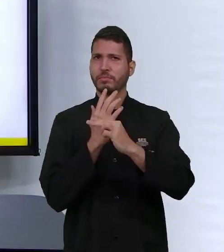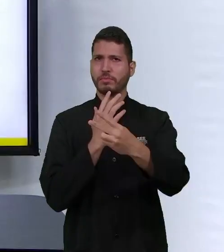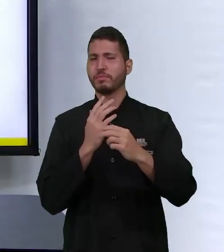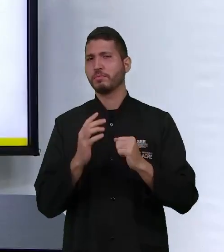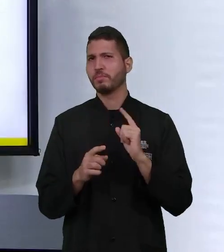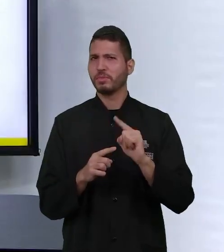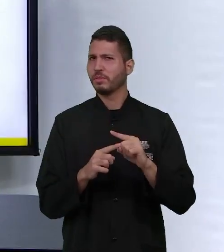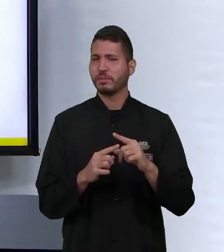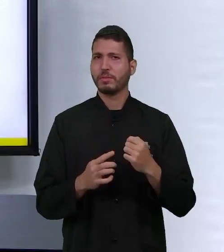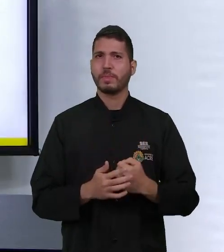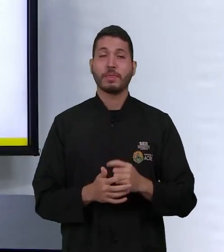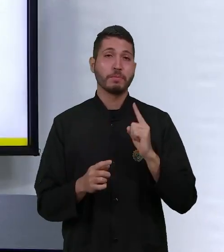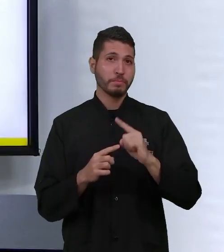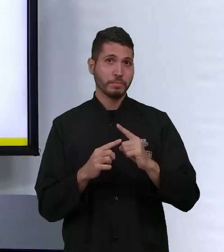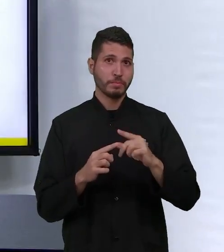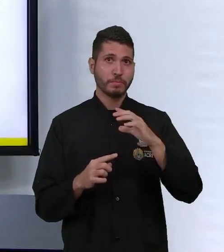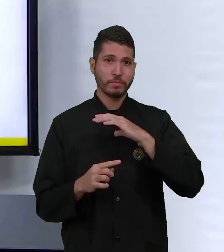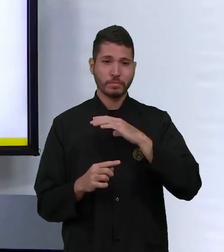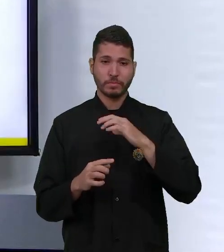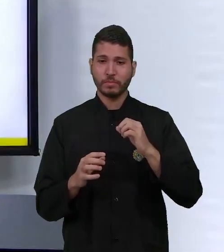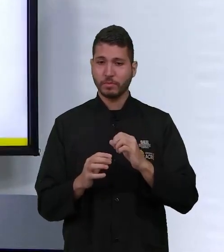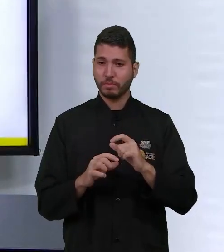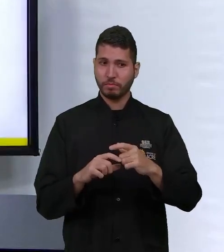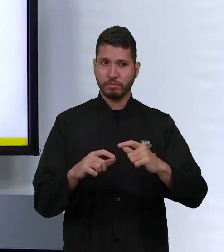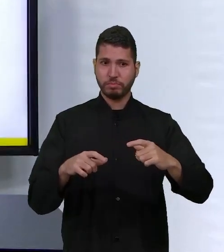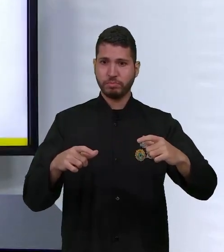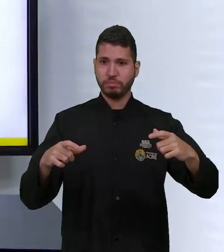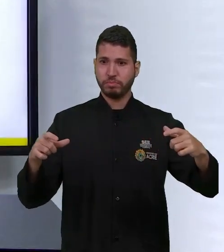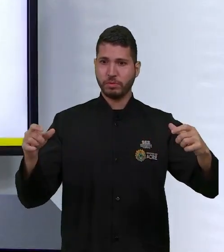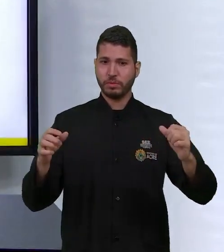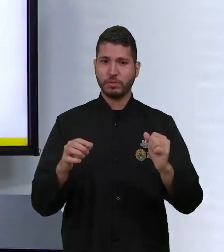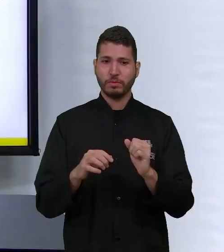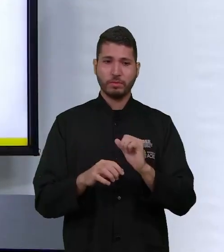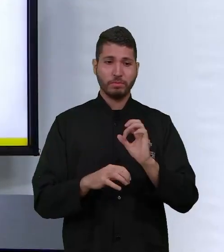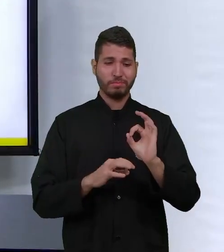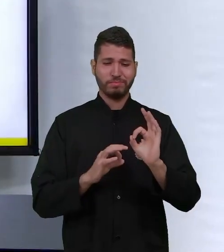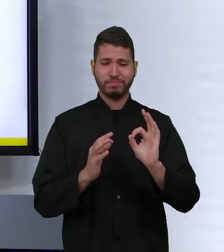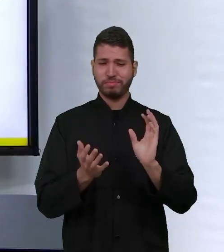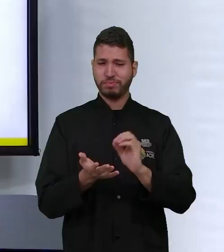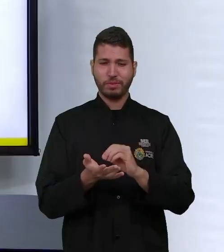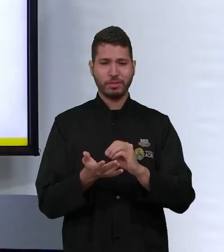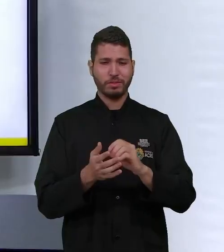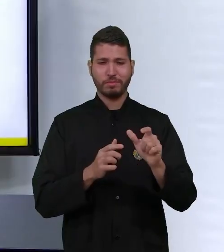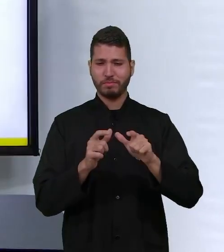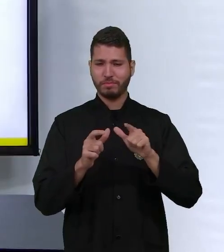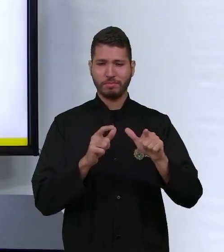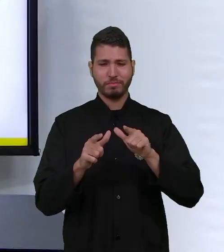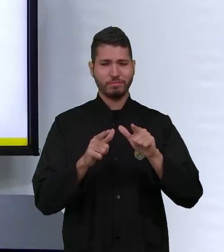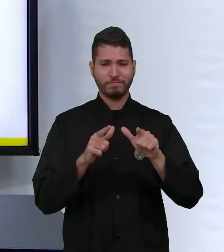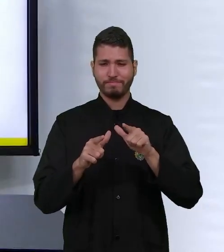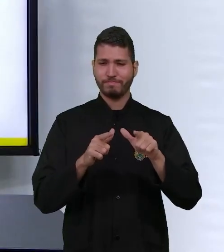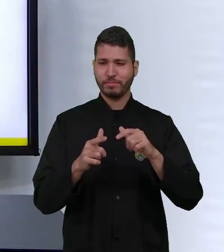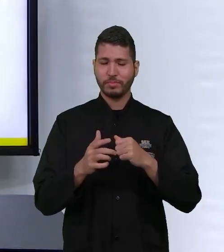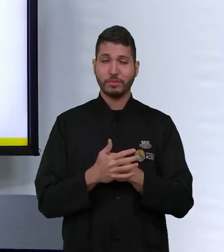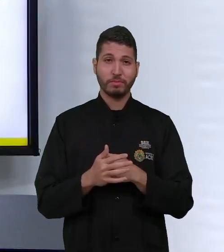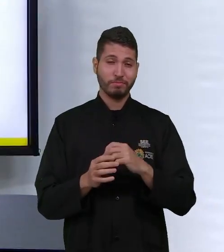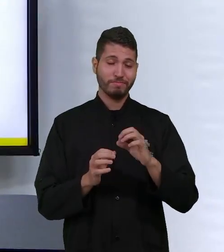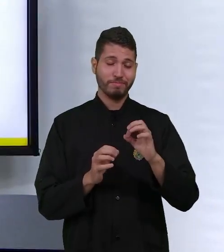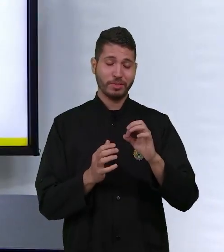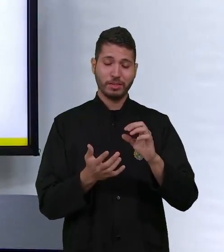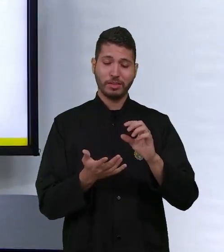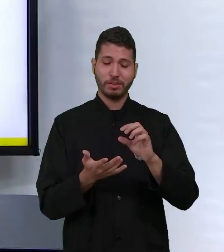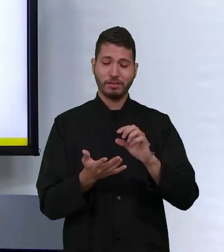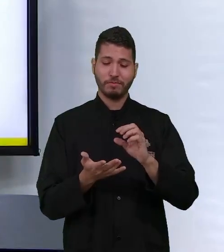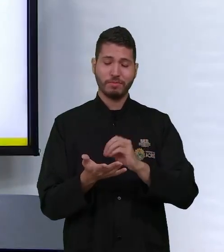as cidades passaram a crescer de forma desordenada. A população que saiu do campo e foi para a cidade, ela não tinha onde morar. Ela não ganhou